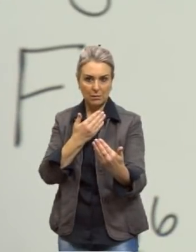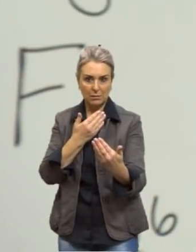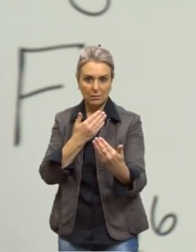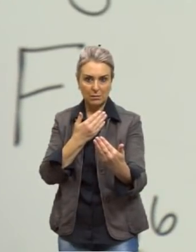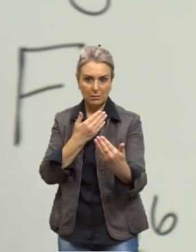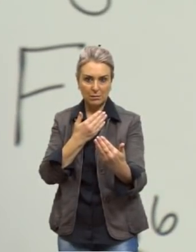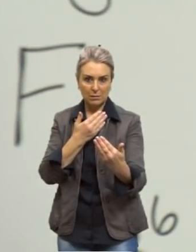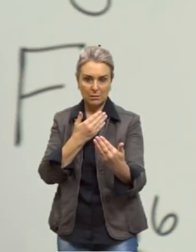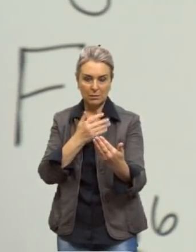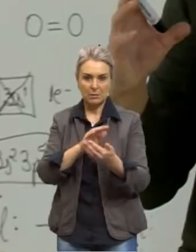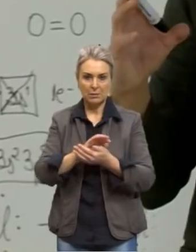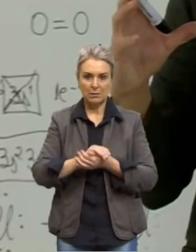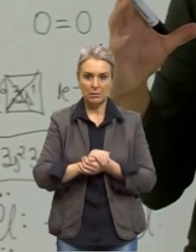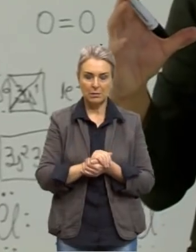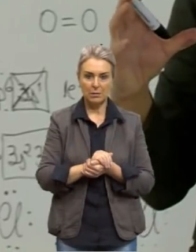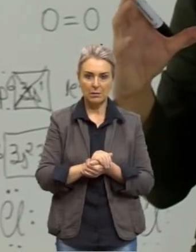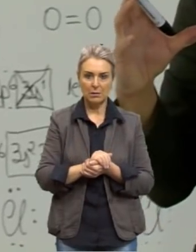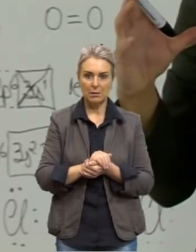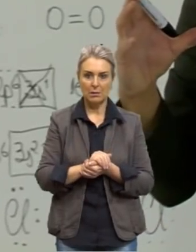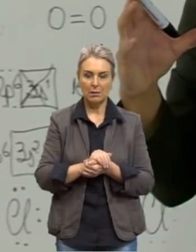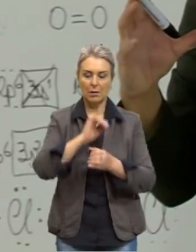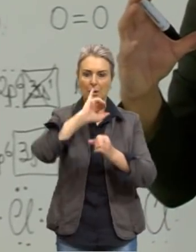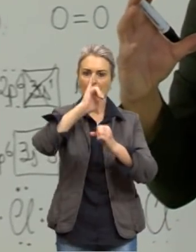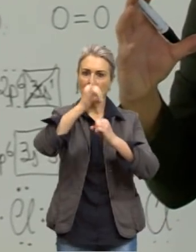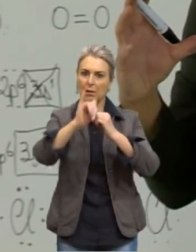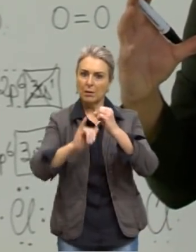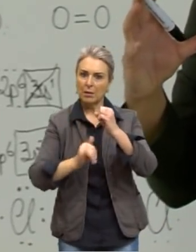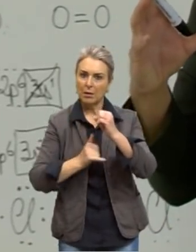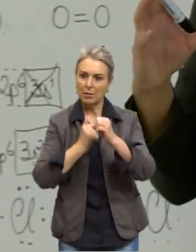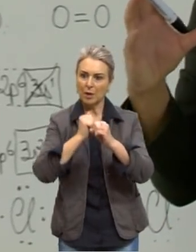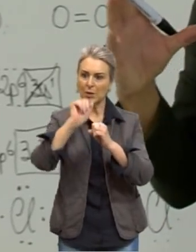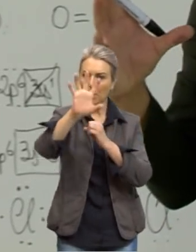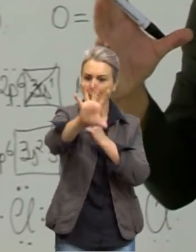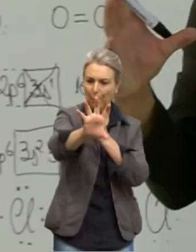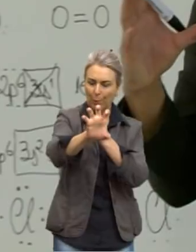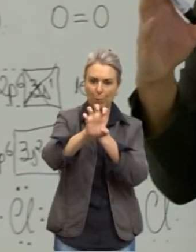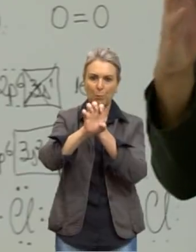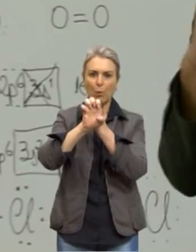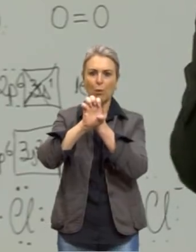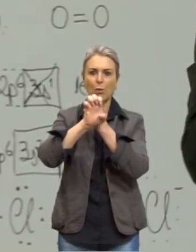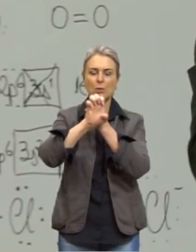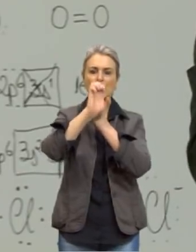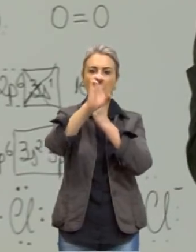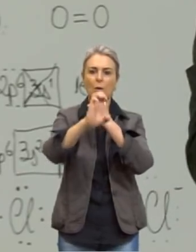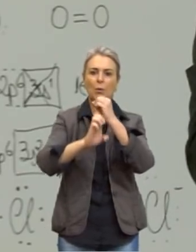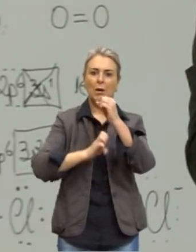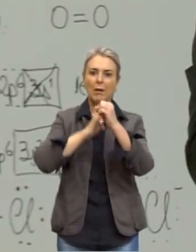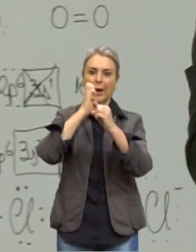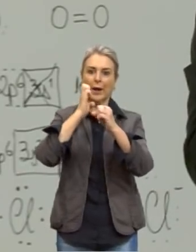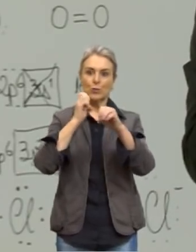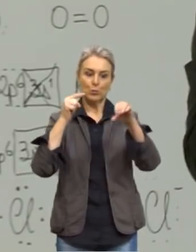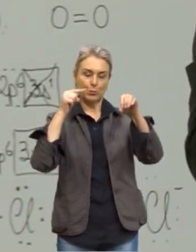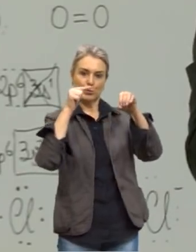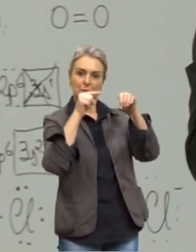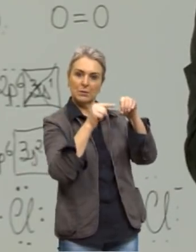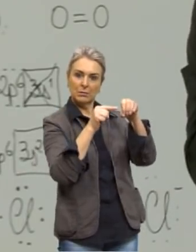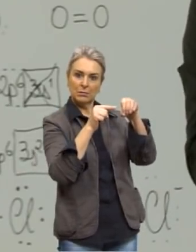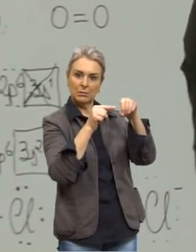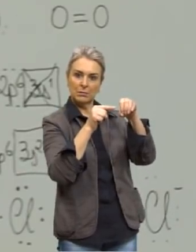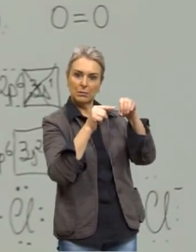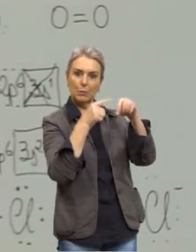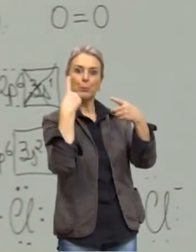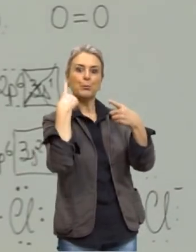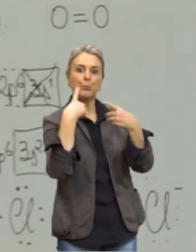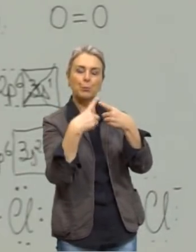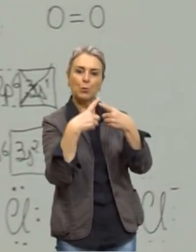todos os a eletronegatividade puxa o par de elétrons homogeneamente para o centro o que